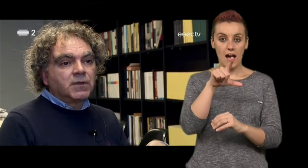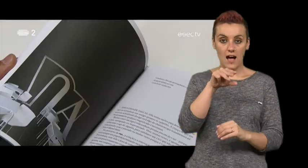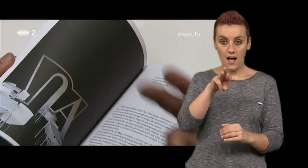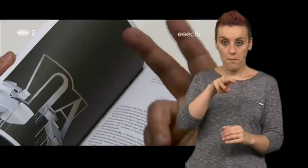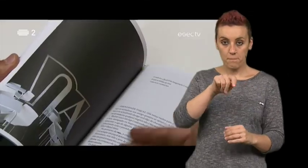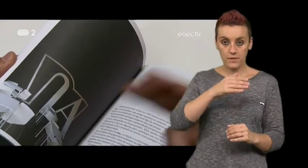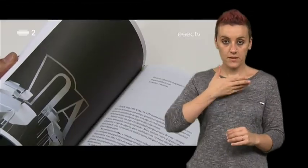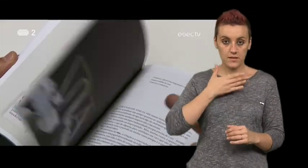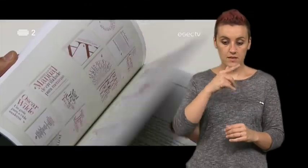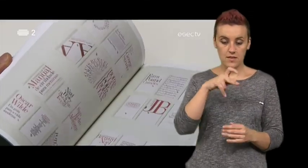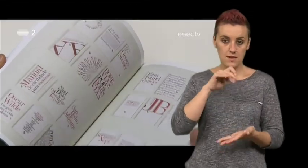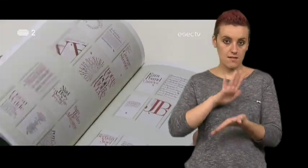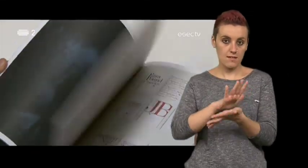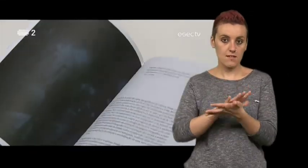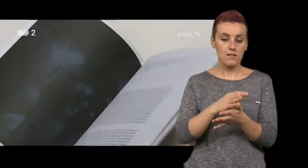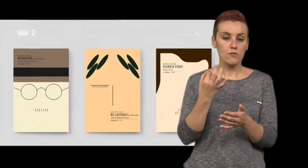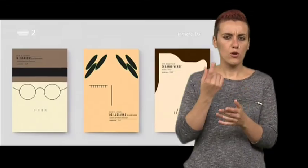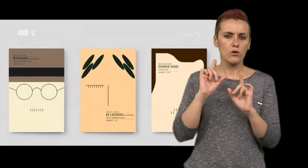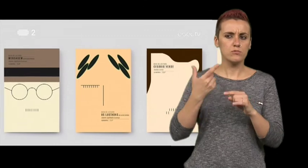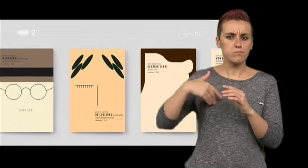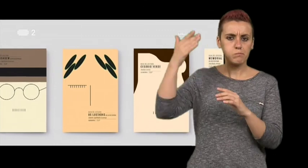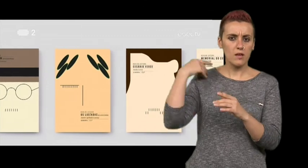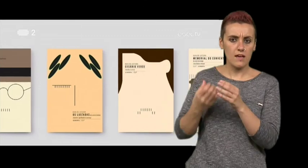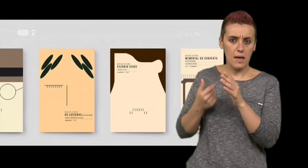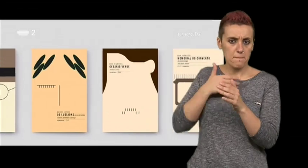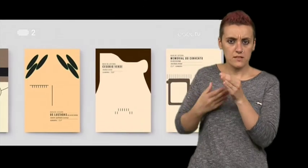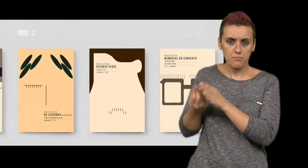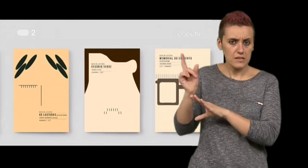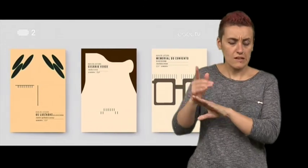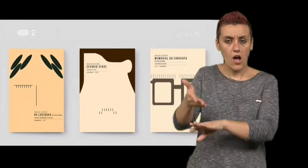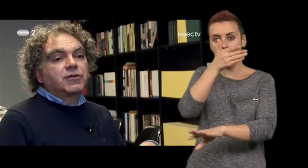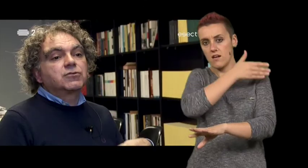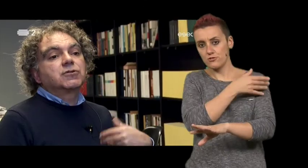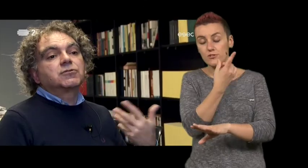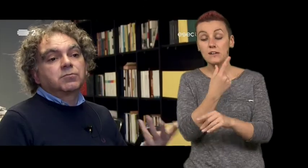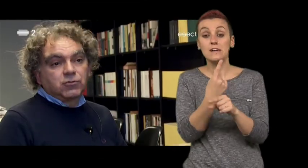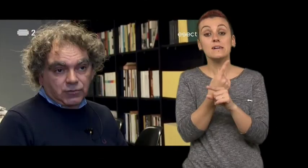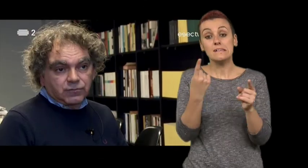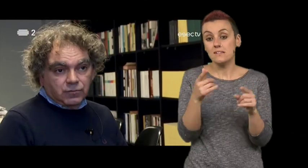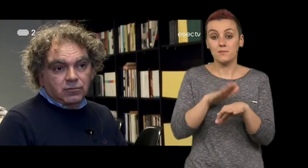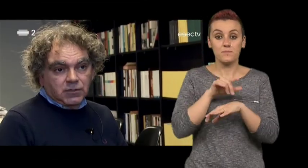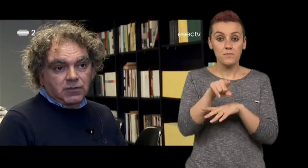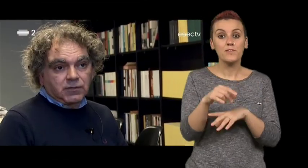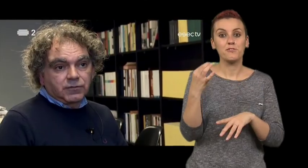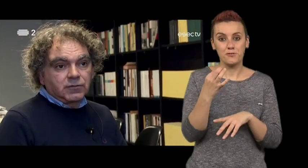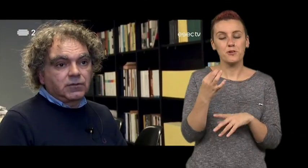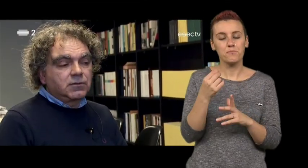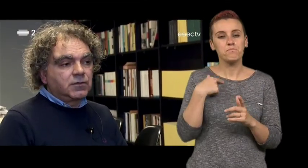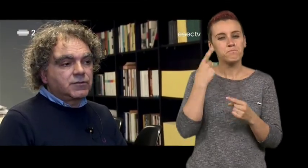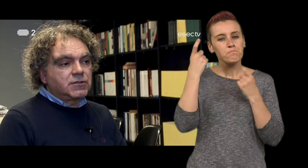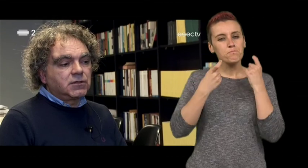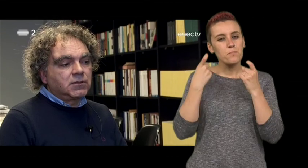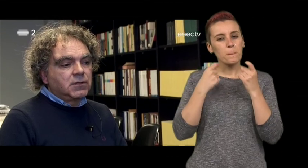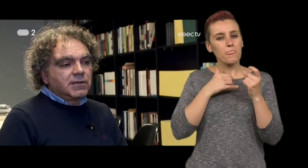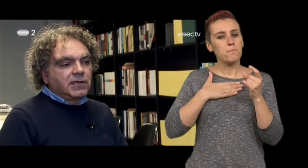Almedina. Aliás, começou ainda antes de nós fundarmos a empresa. Foi uma das razões que nos levou